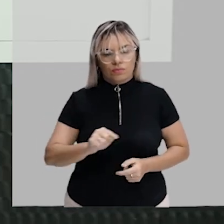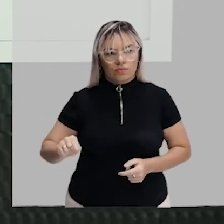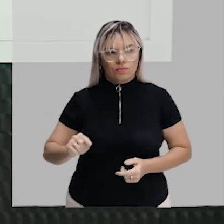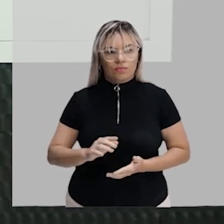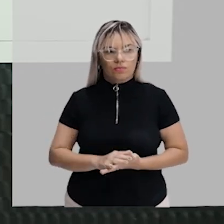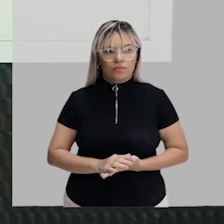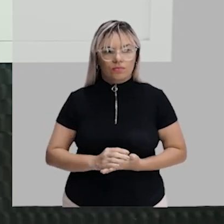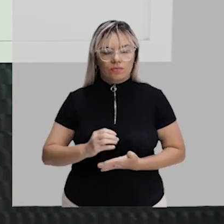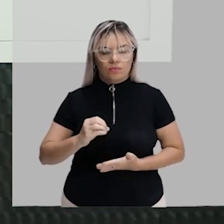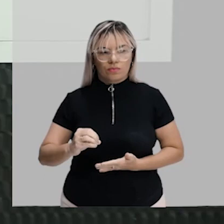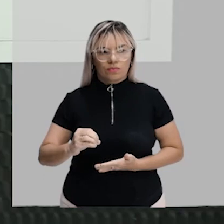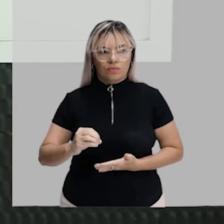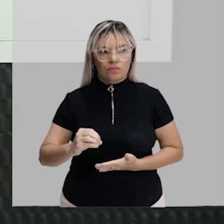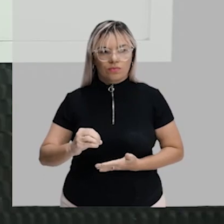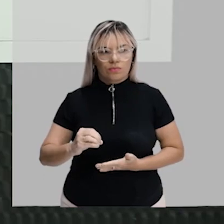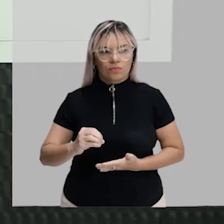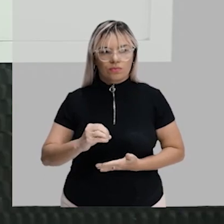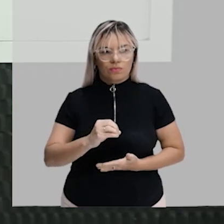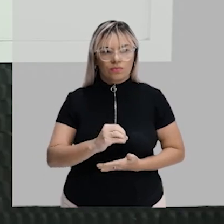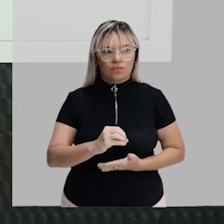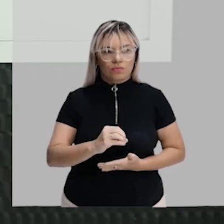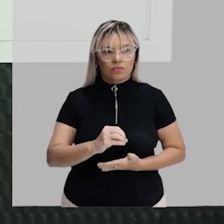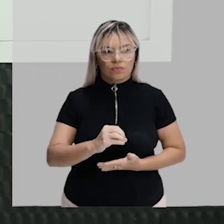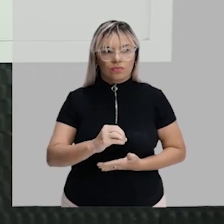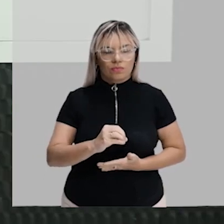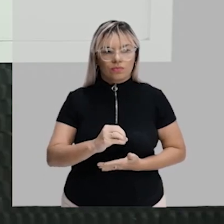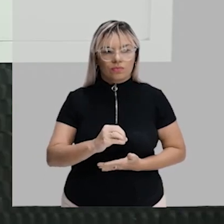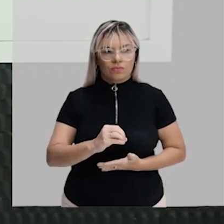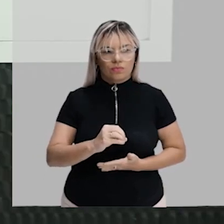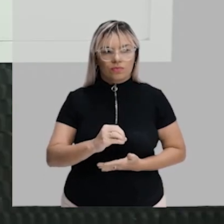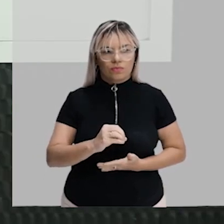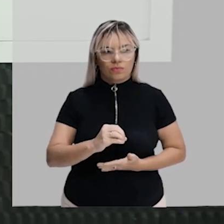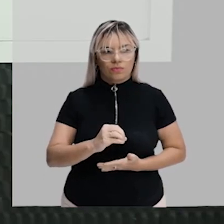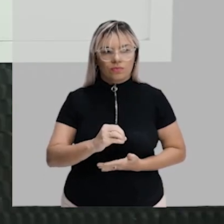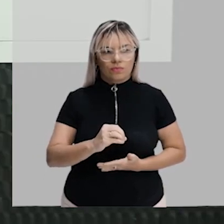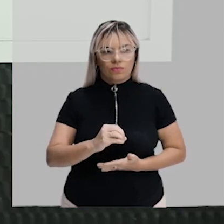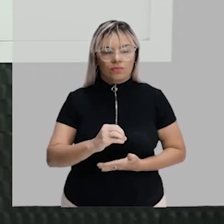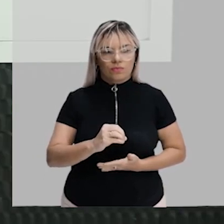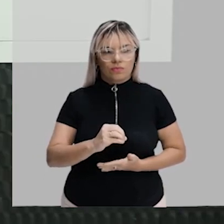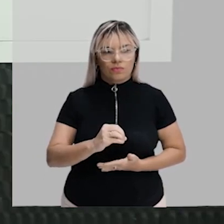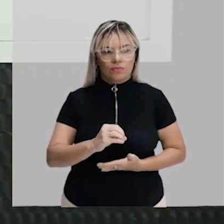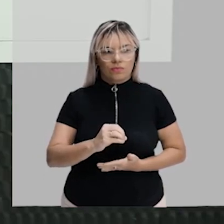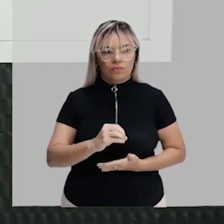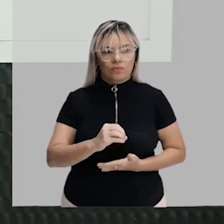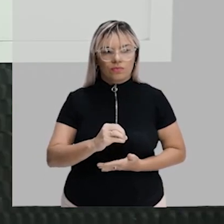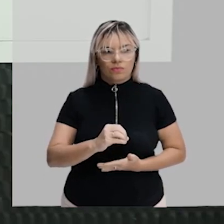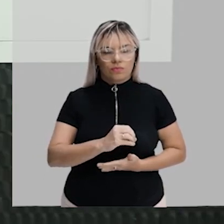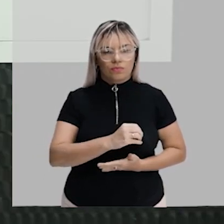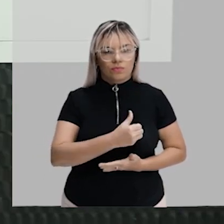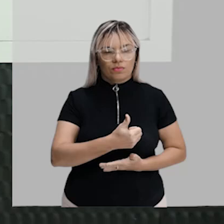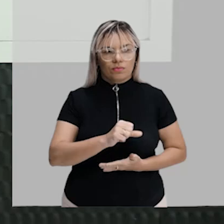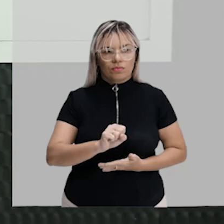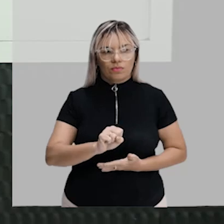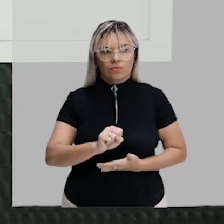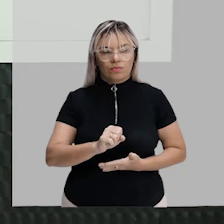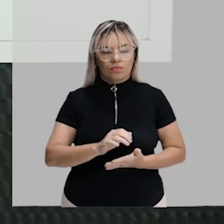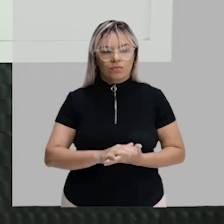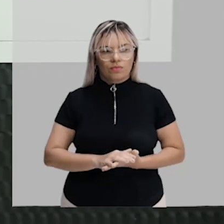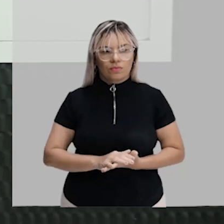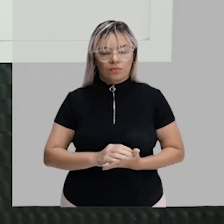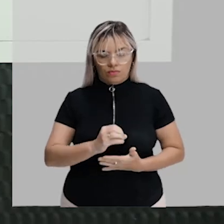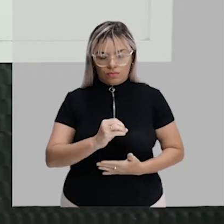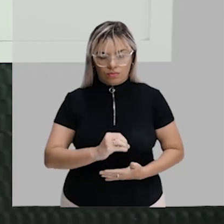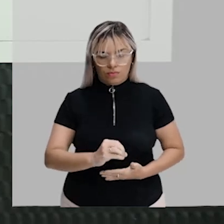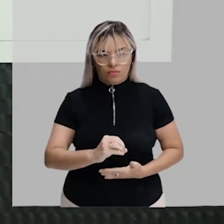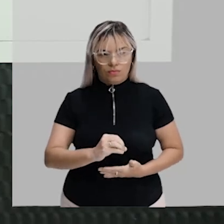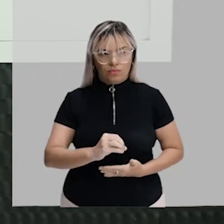0 vão 2, 4 vezes 4, 16 com 2, 18. Aí você tem